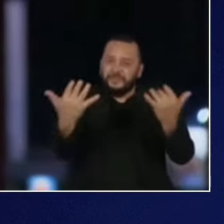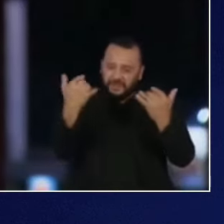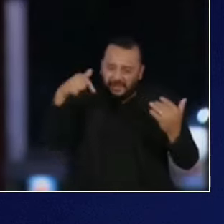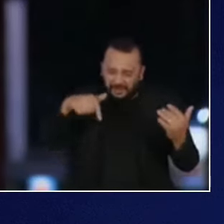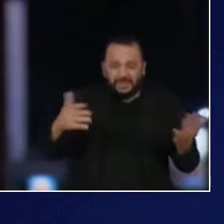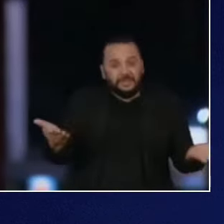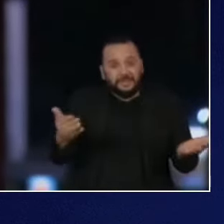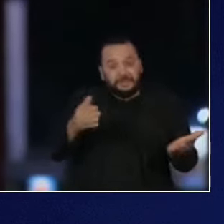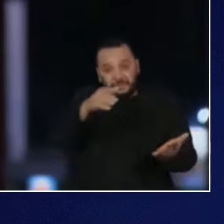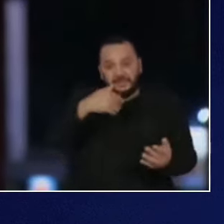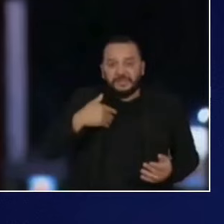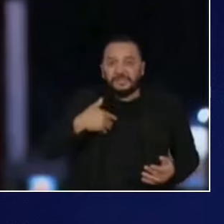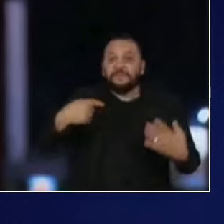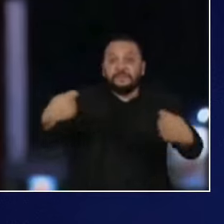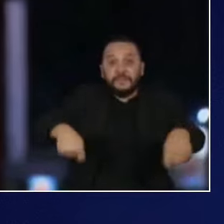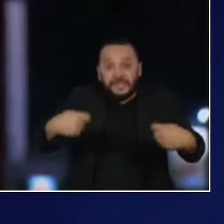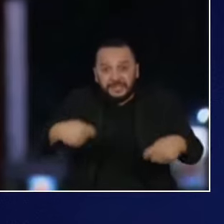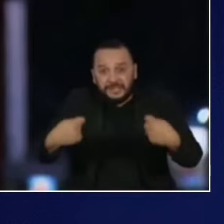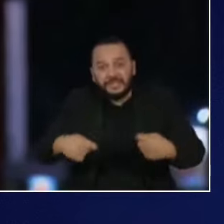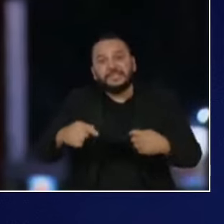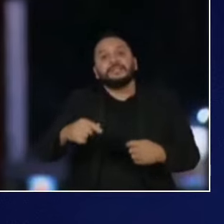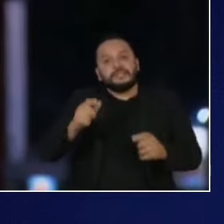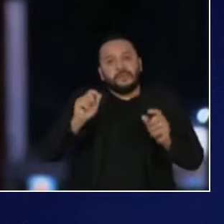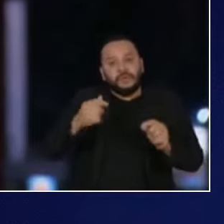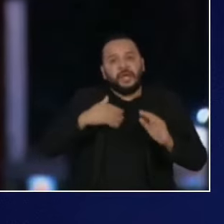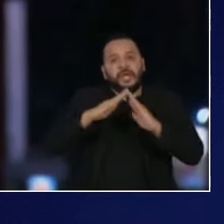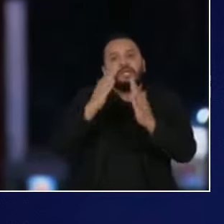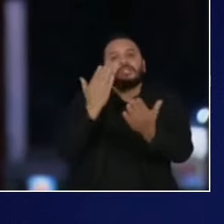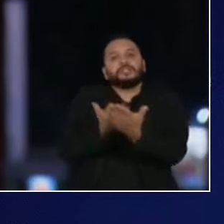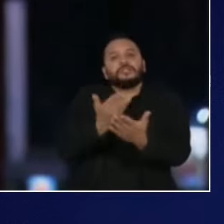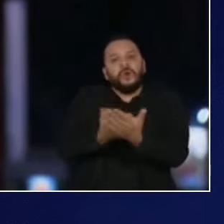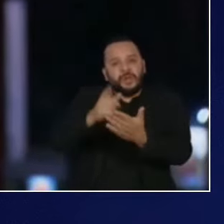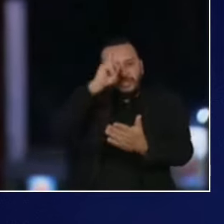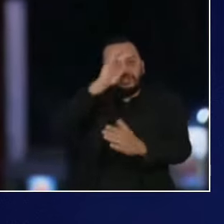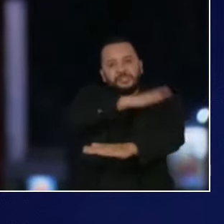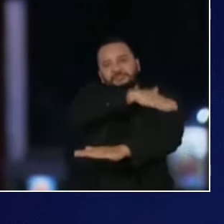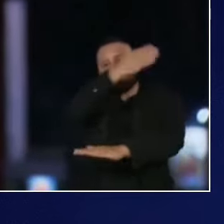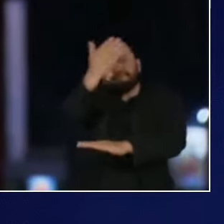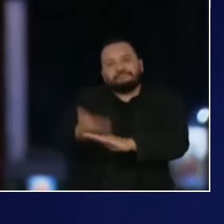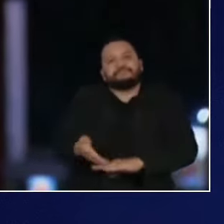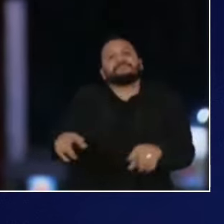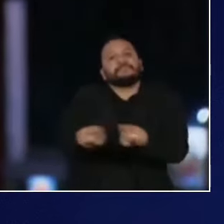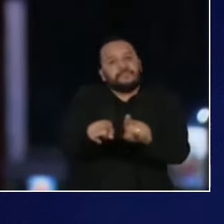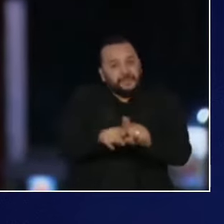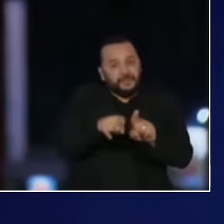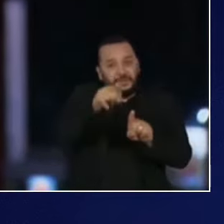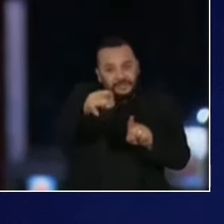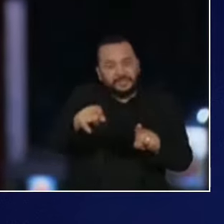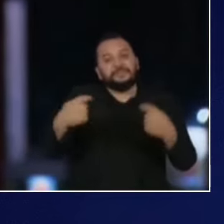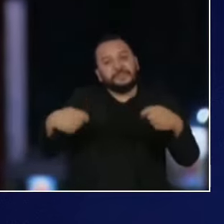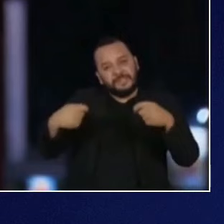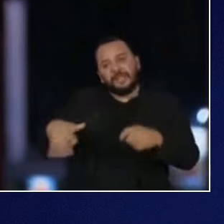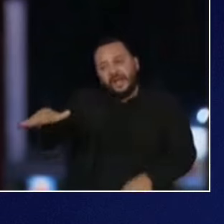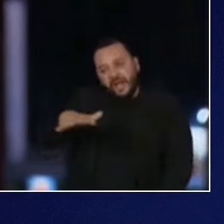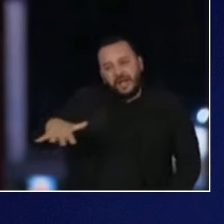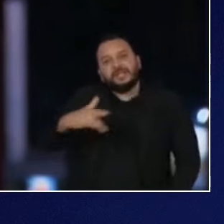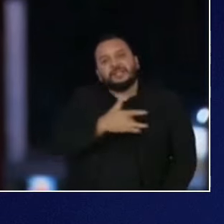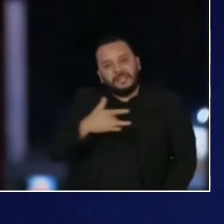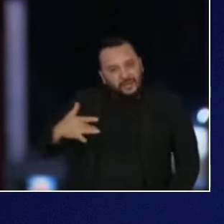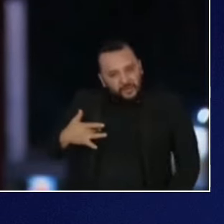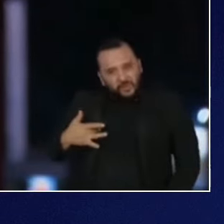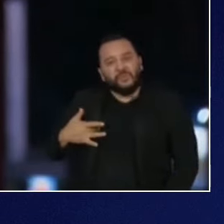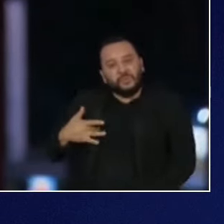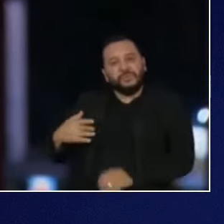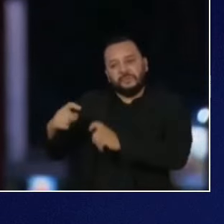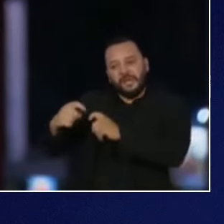que precisa não é sonha não precisa de uma escola em tempo integral com você que depende do serviço de saúde pública com você que pega